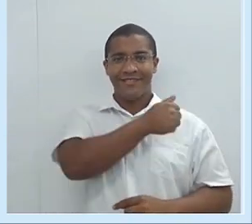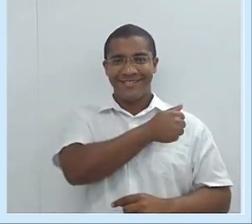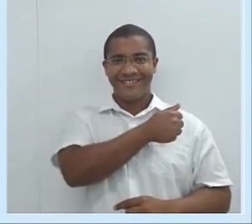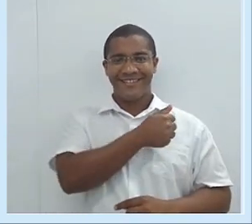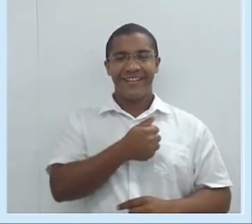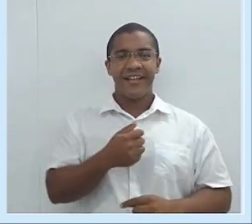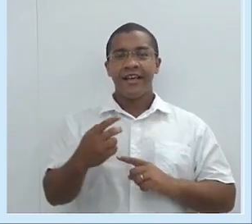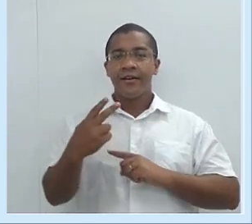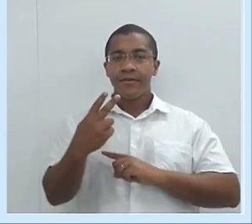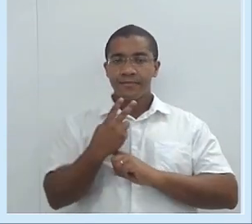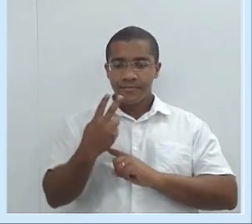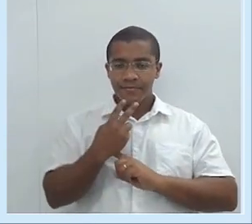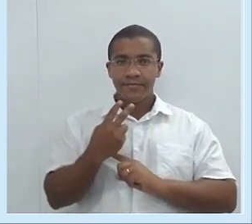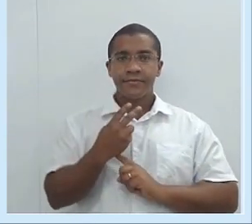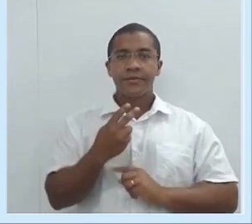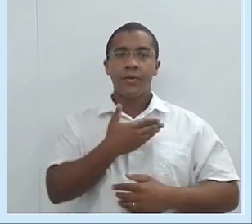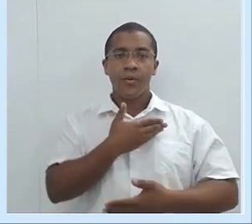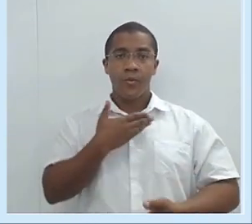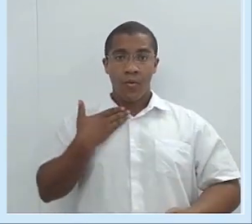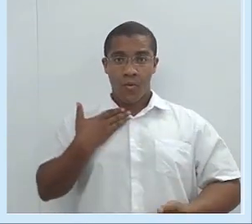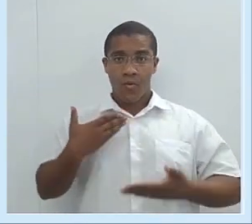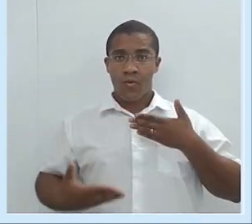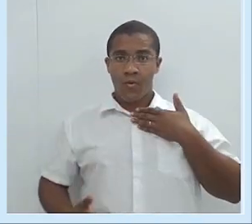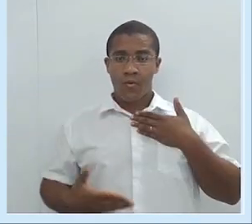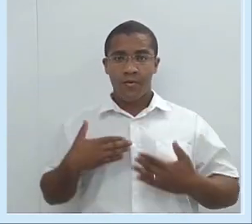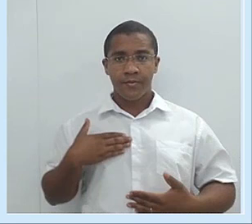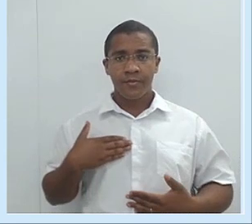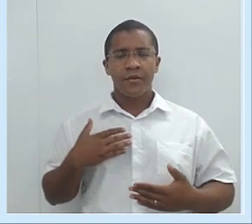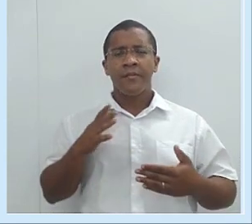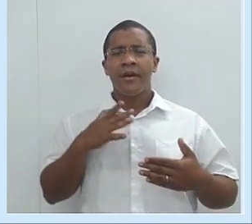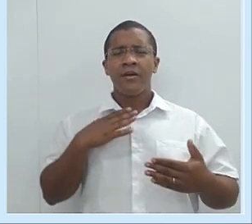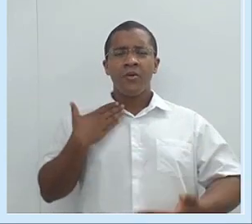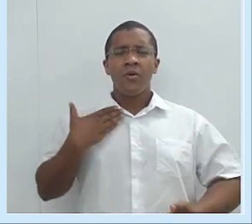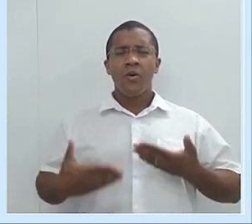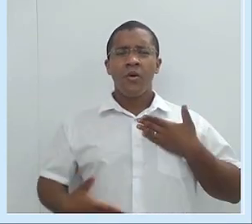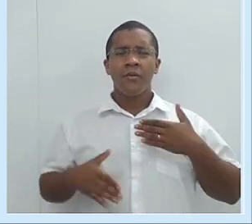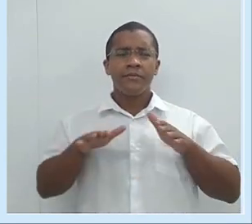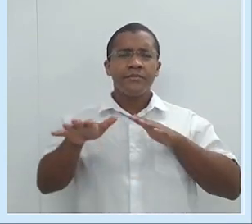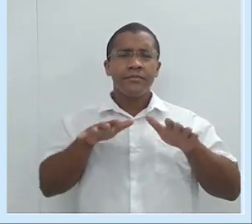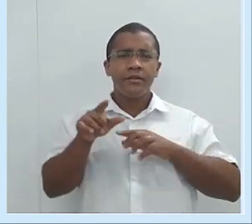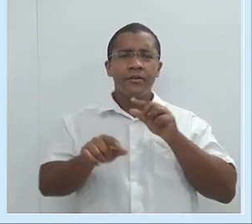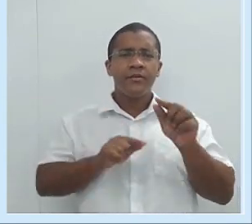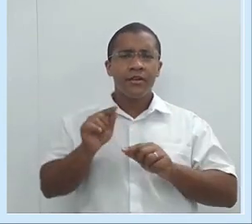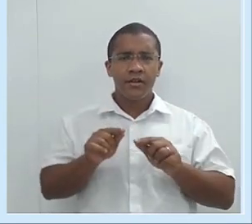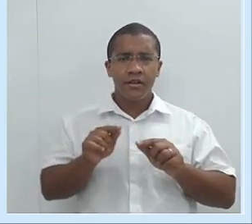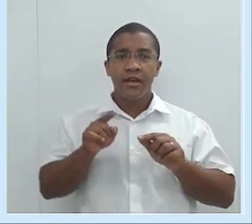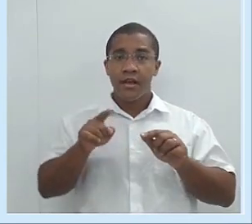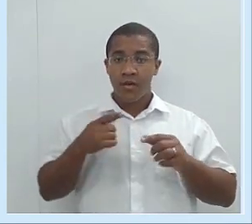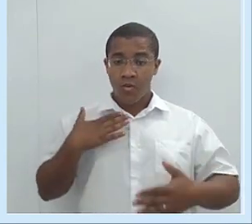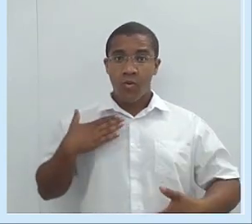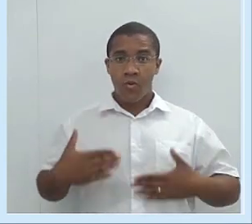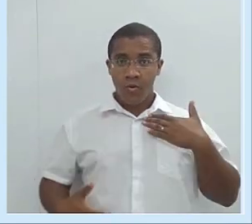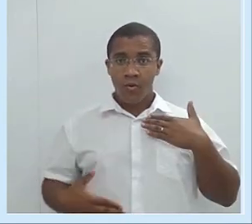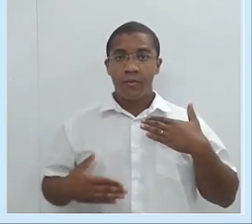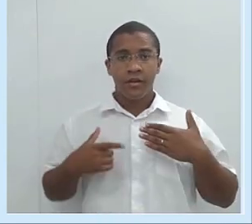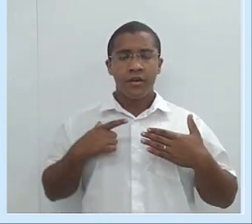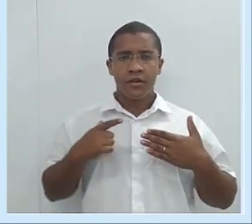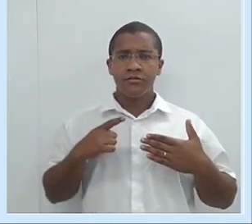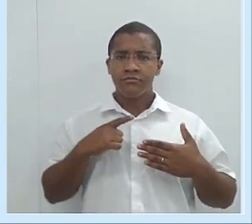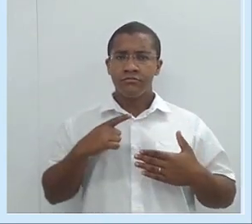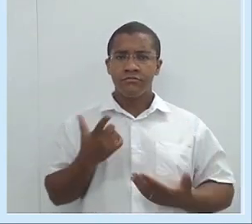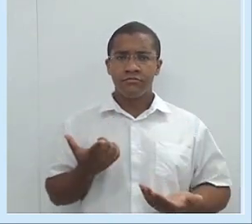e vai preservar o nosso corpo. Quando se fala do corpo e movimento, o corpo, na realidade, ele